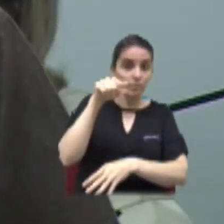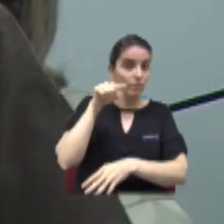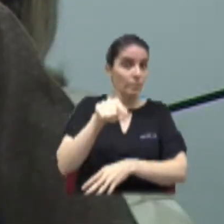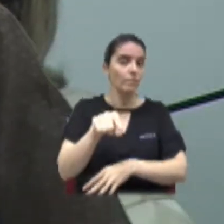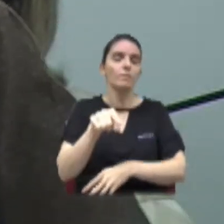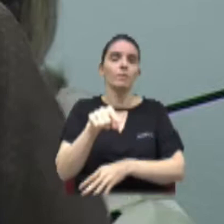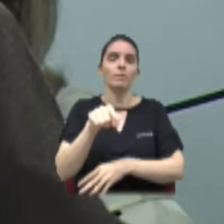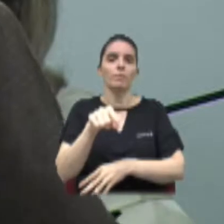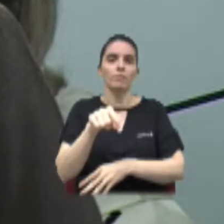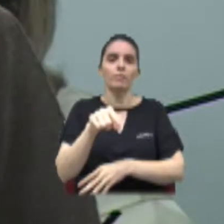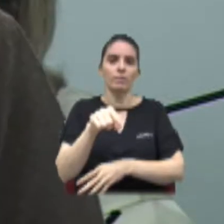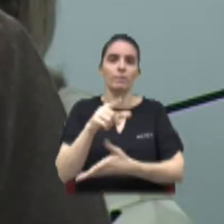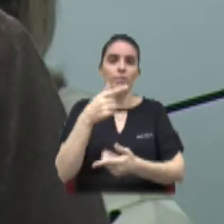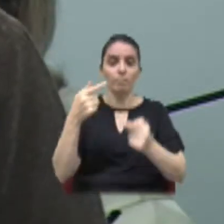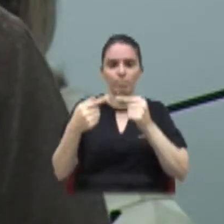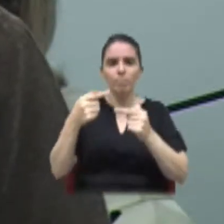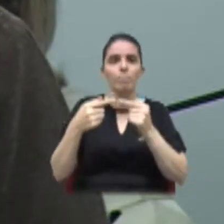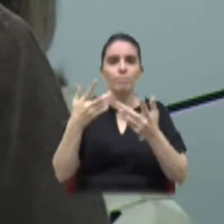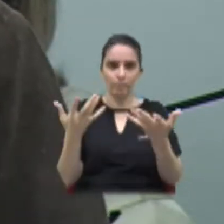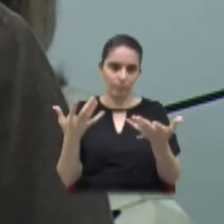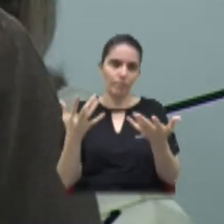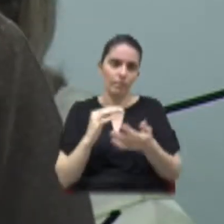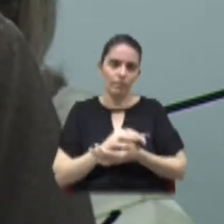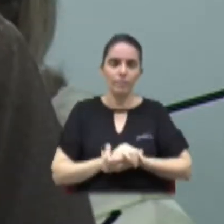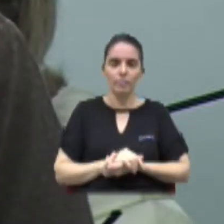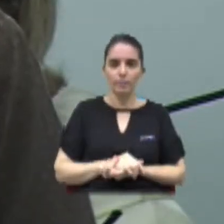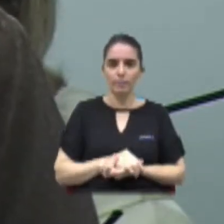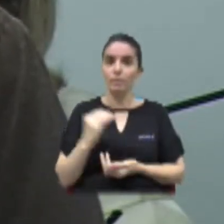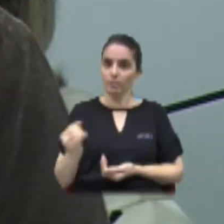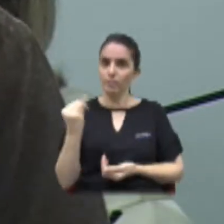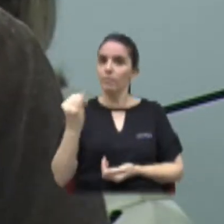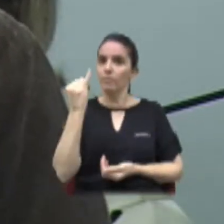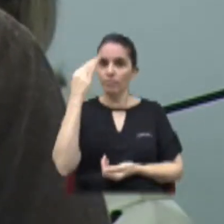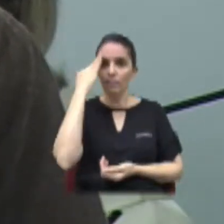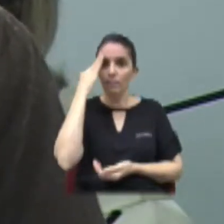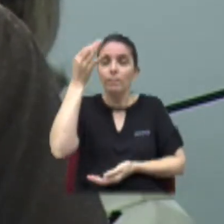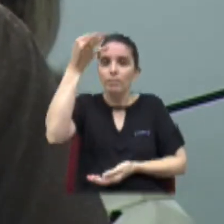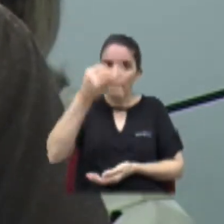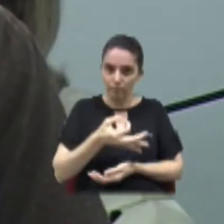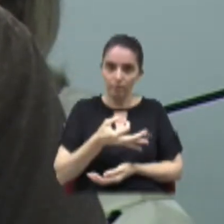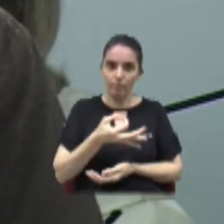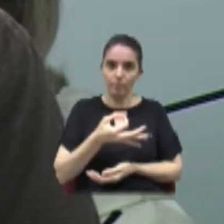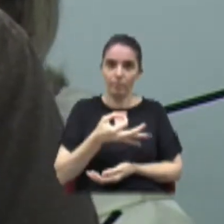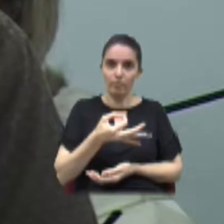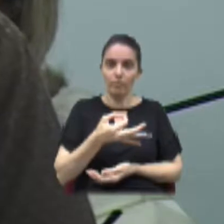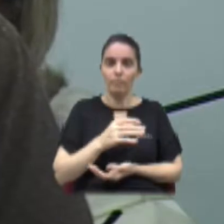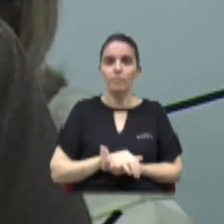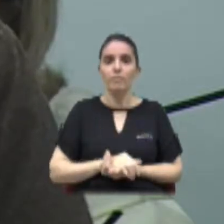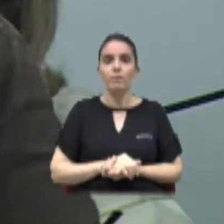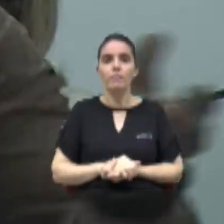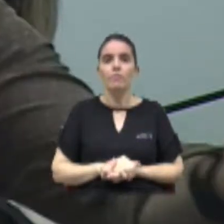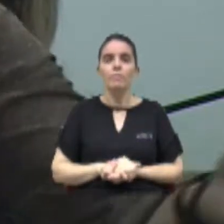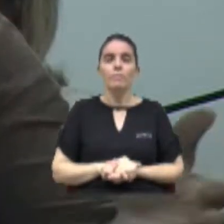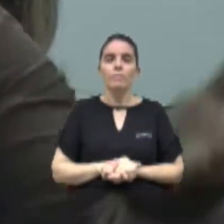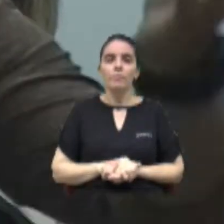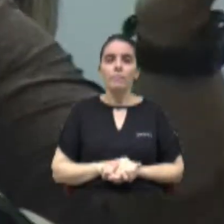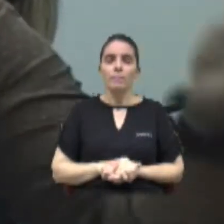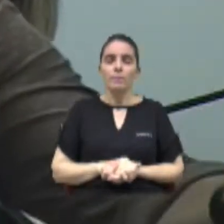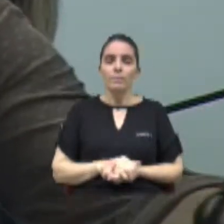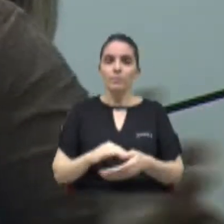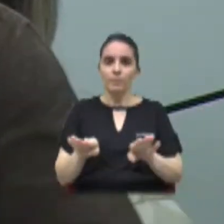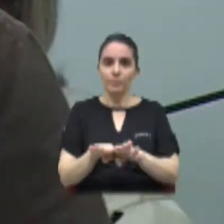né, a divergência de dados que um traz, outro traz. Inclusive, na segunda-feira aqui,